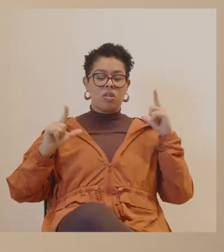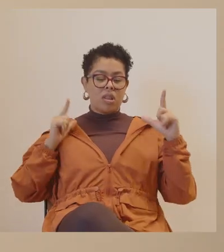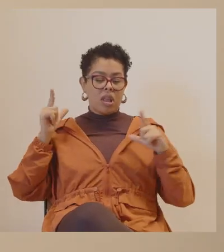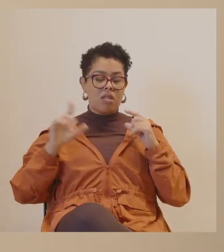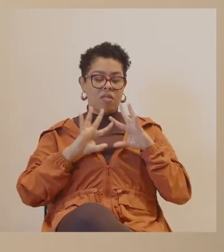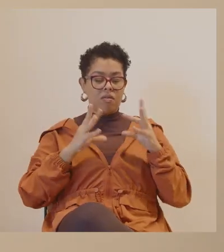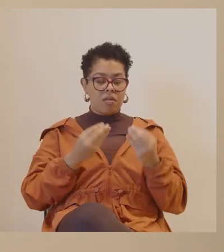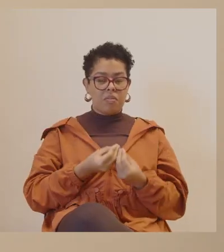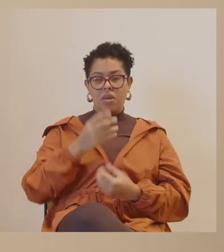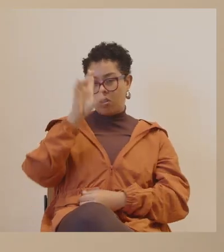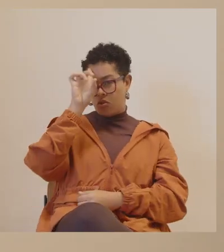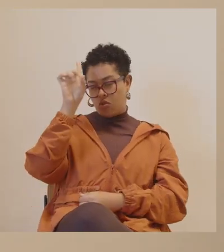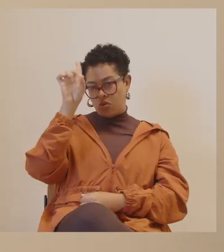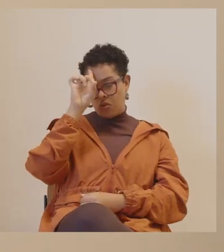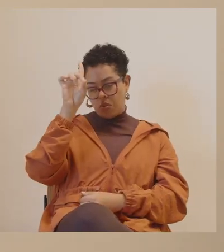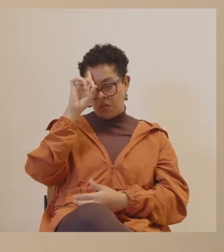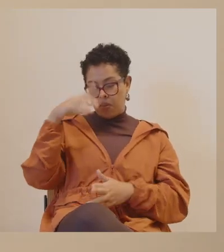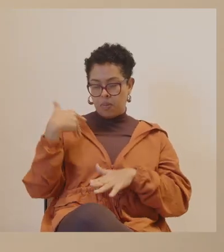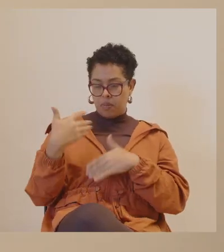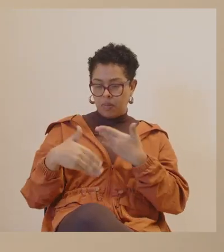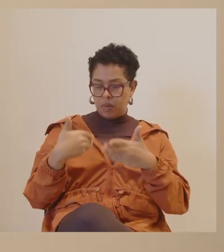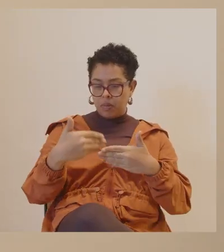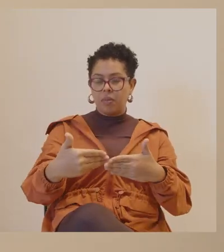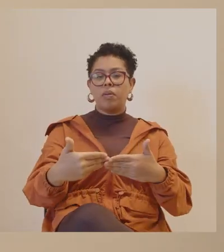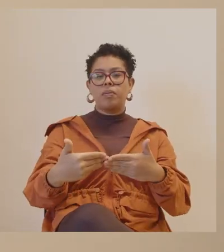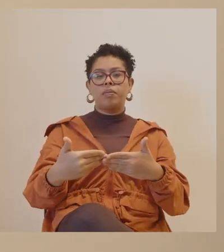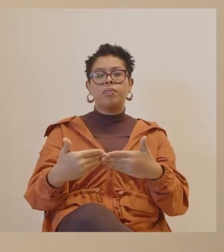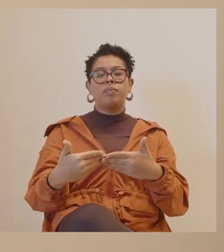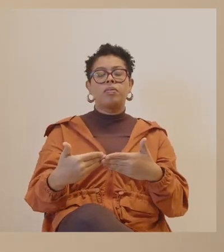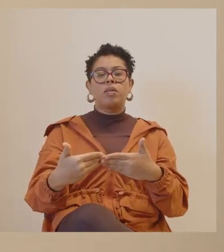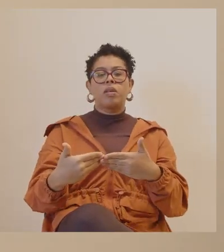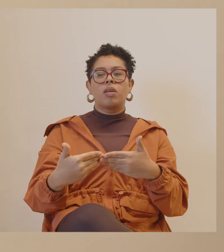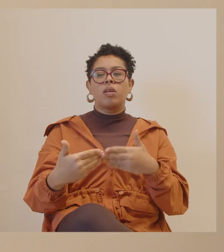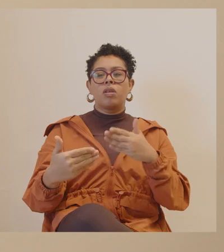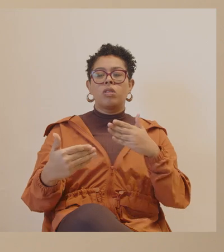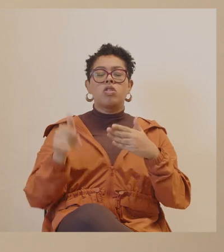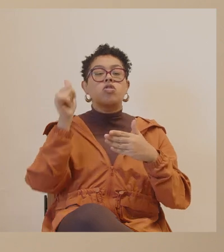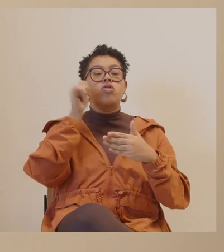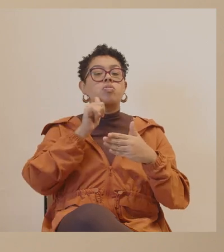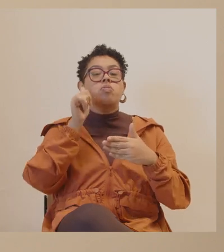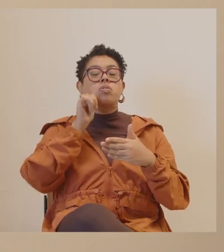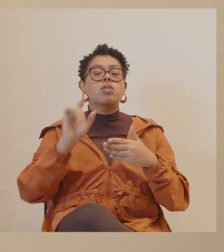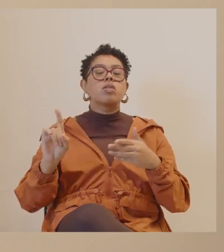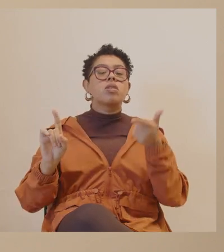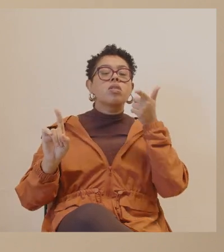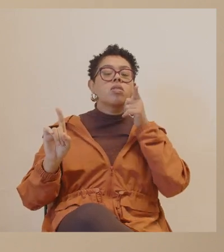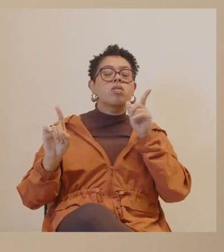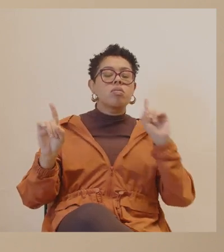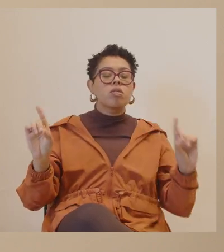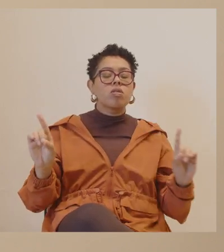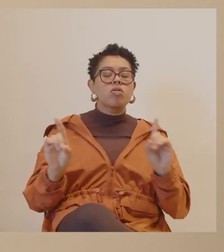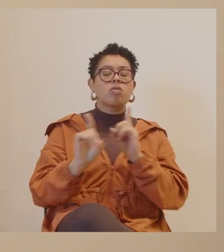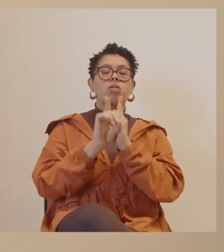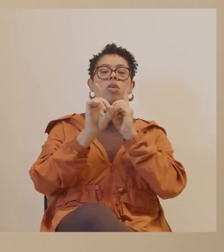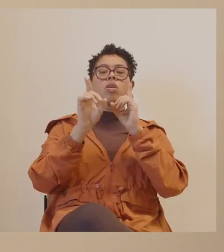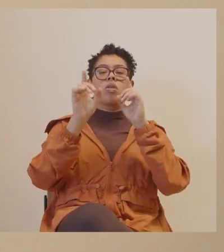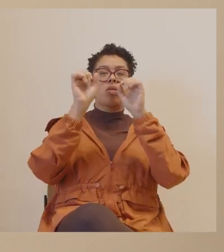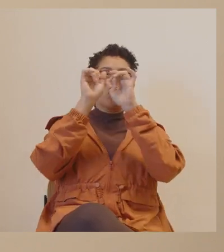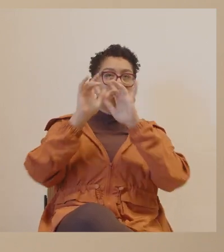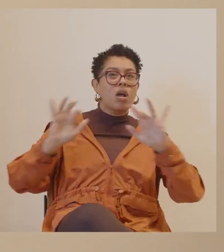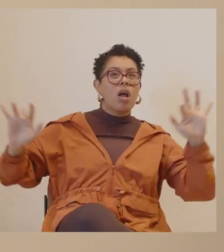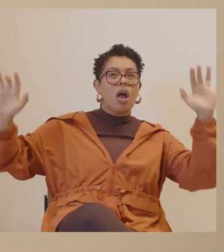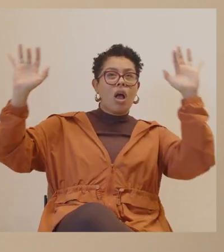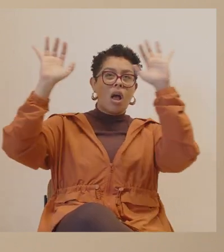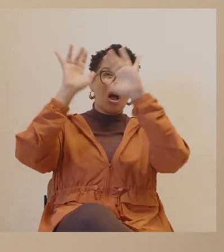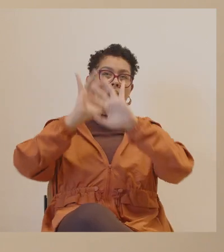de cotidiano, e desses pequenos encontros femininos em um devaneio atemporal de meninas flores